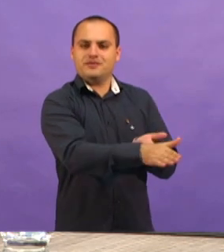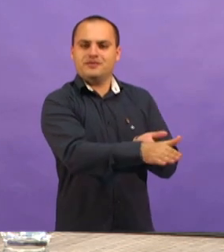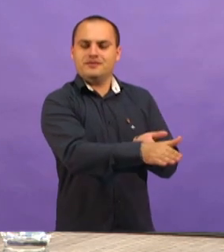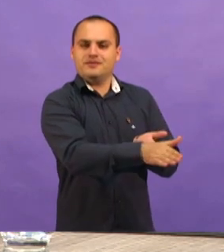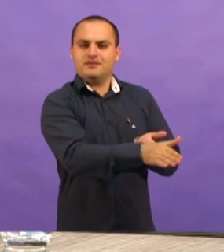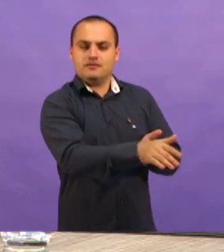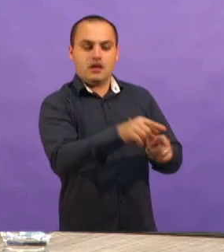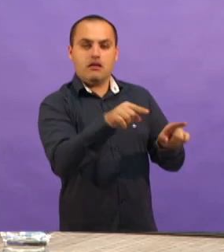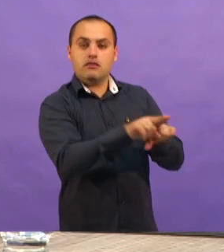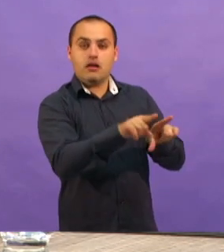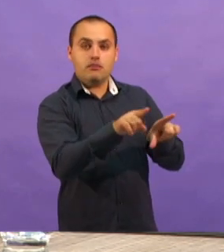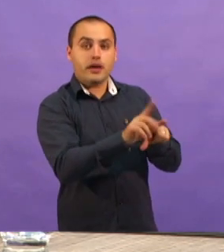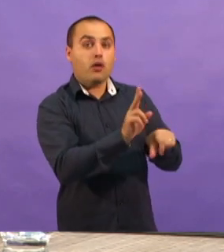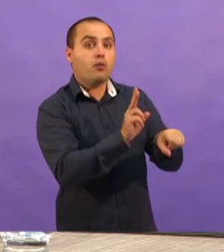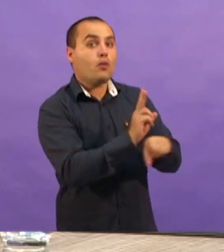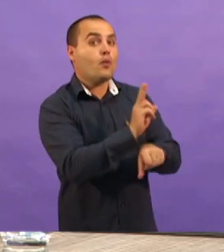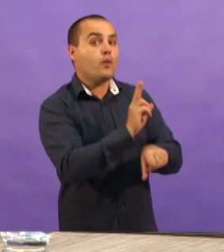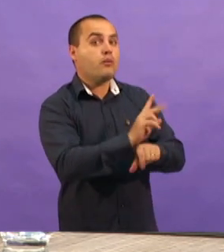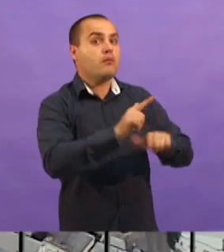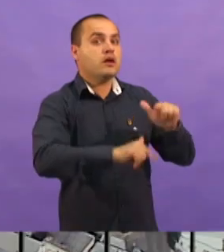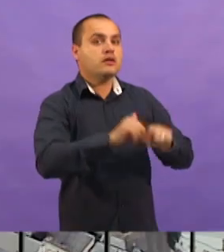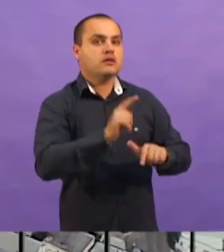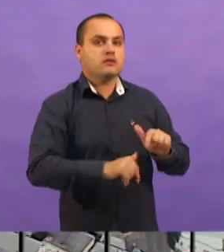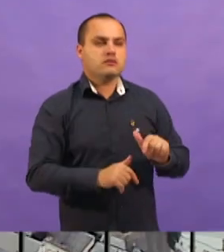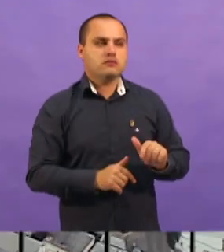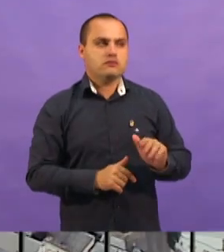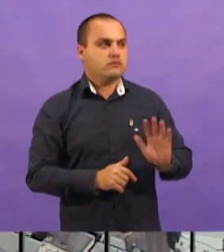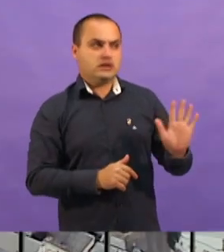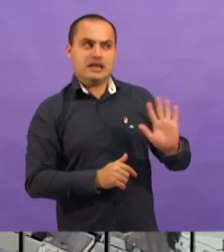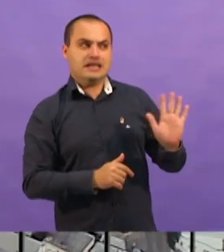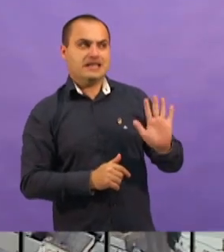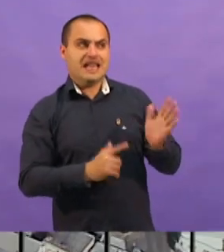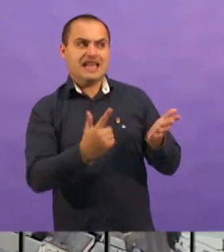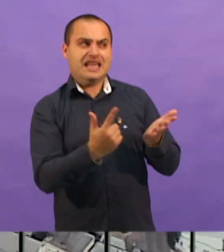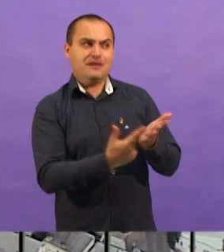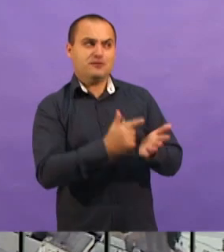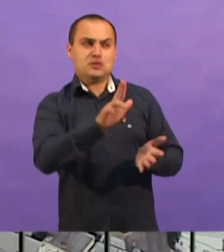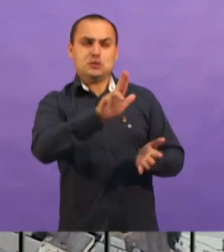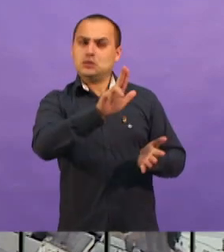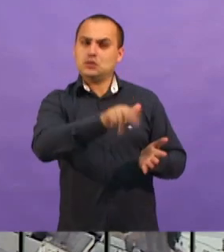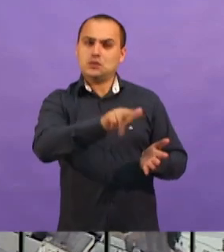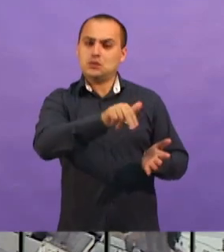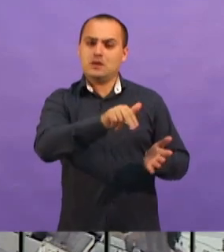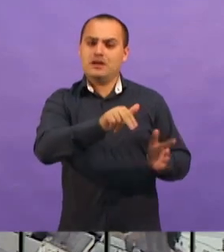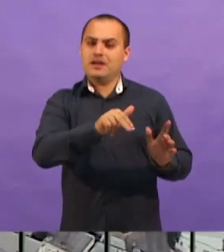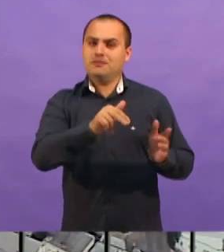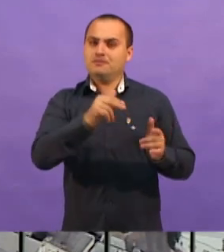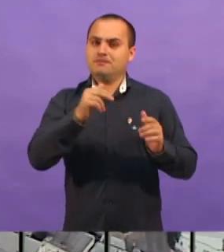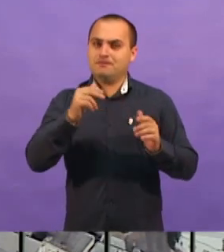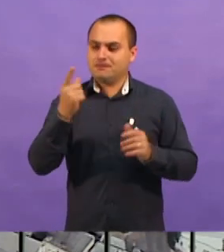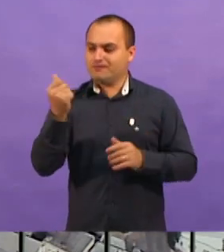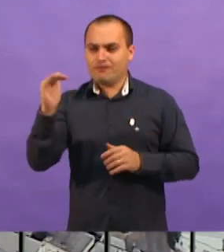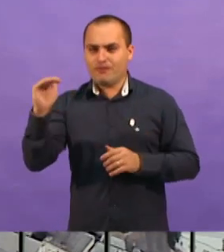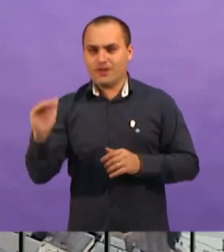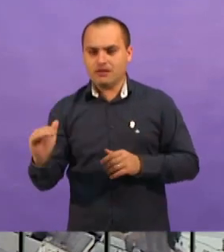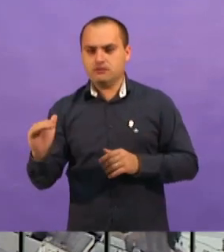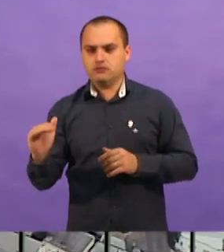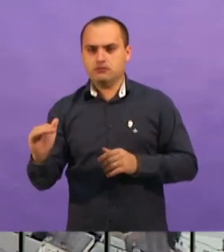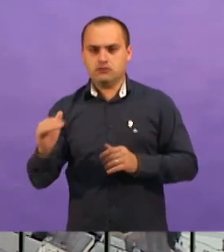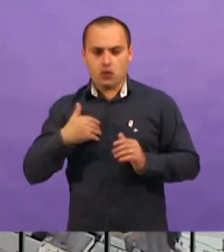e preservar o material. Claro, mas o livro nunca foi barato. Não especificamente o anuário,